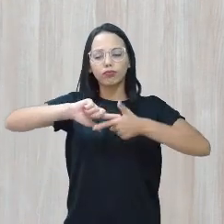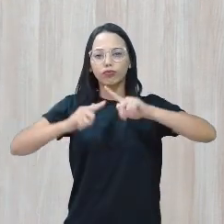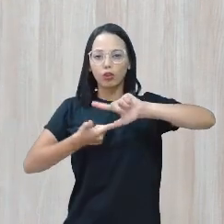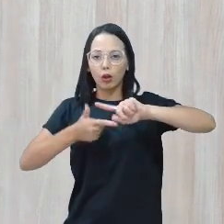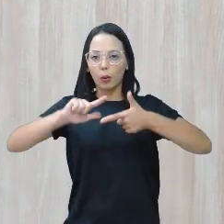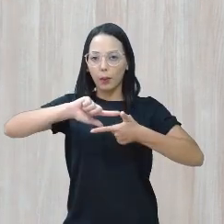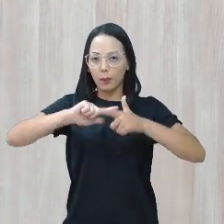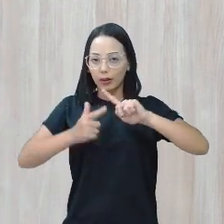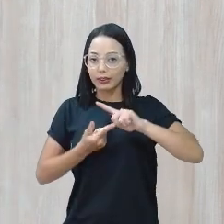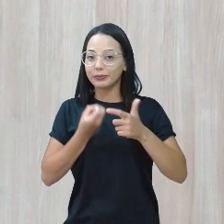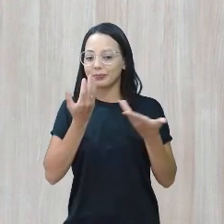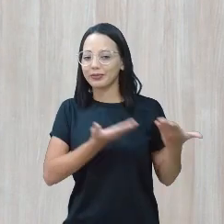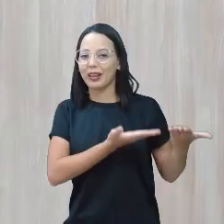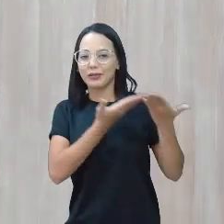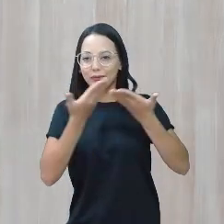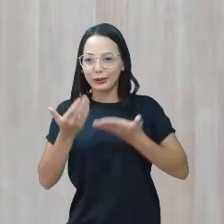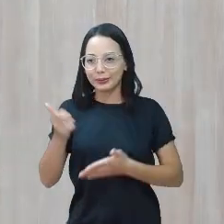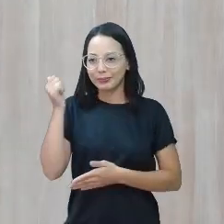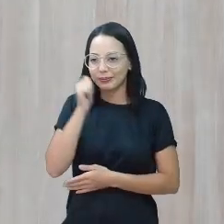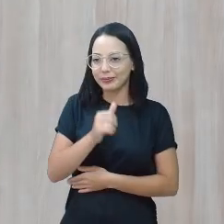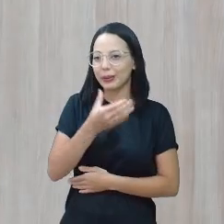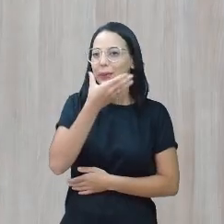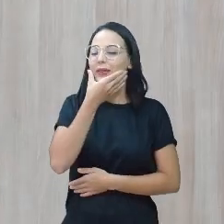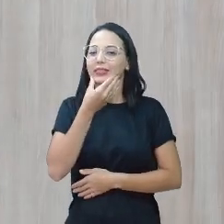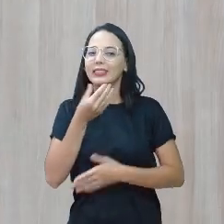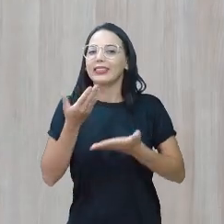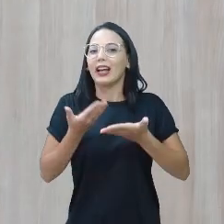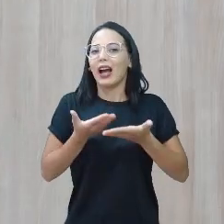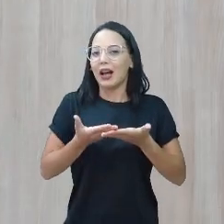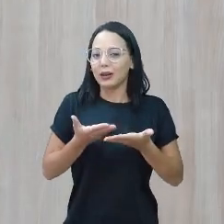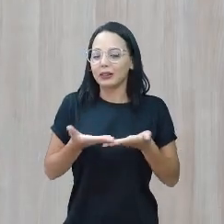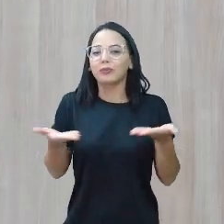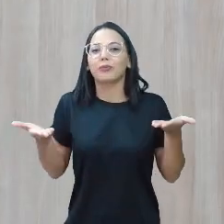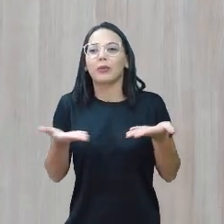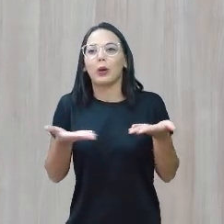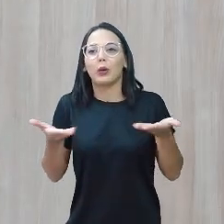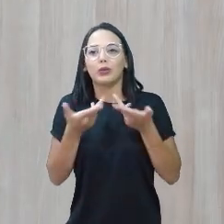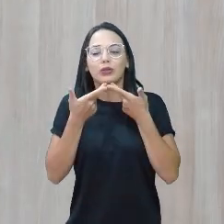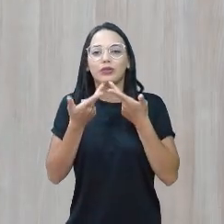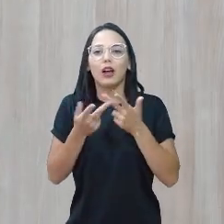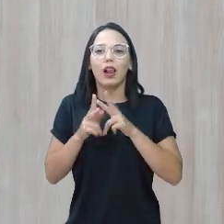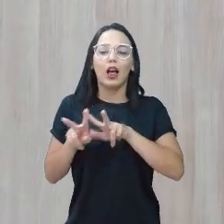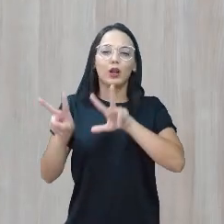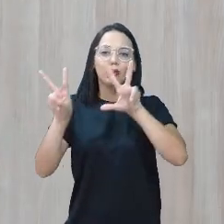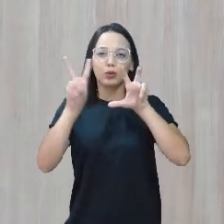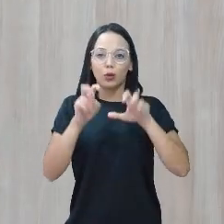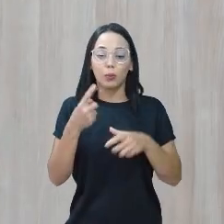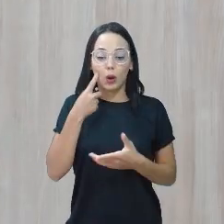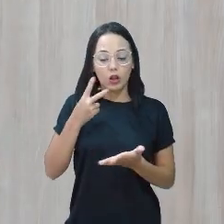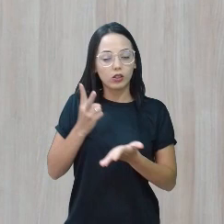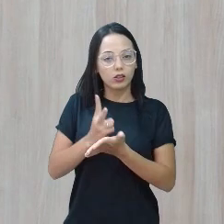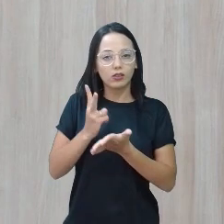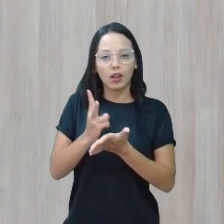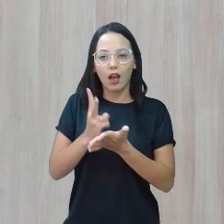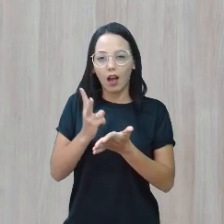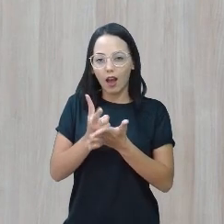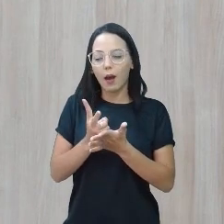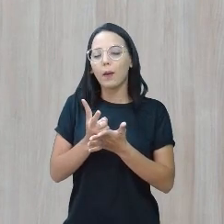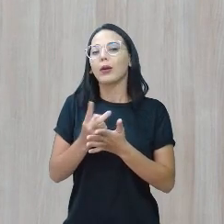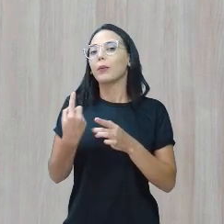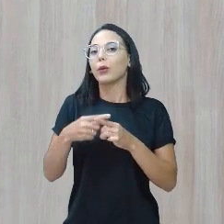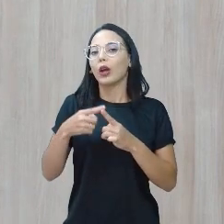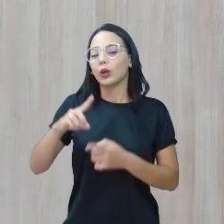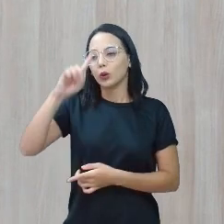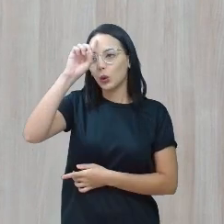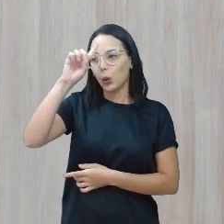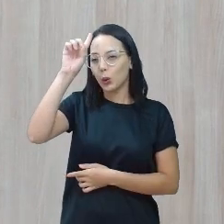certo? Sejam bem-vindos e bem-vindas mais uma vez. Hoje a gente vai falar, sempre na verdade reforçar, né? Porque acho que todos os